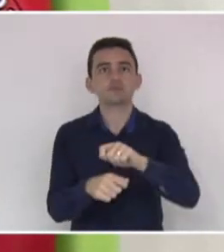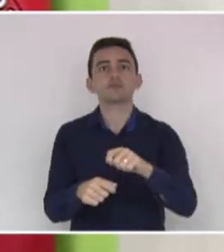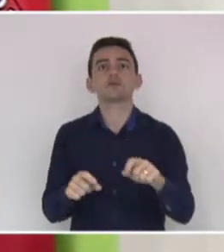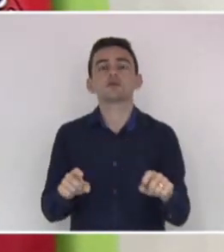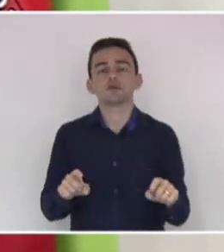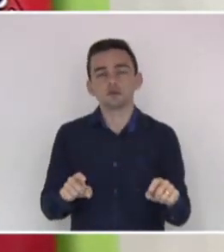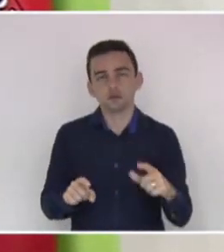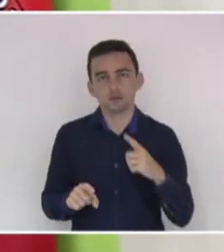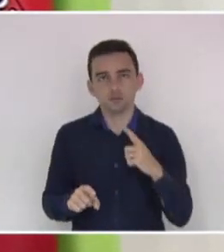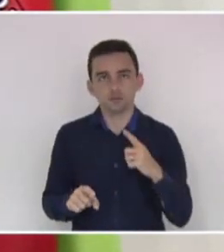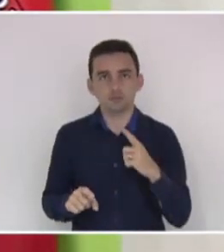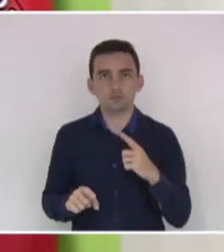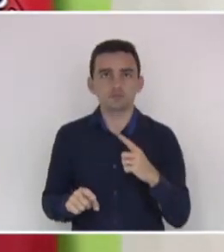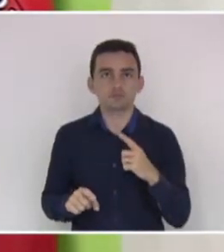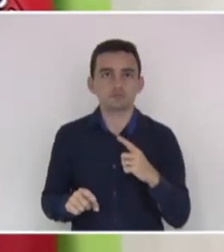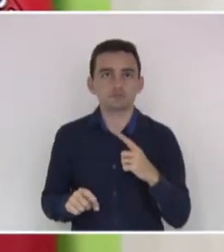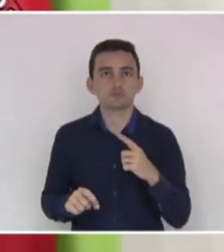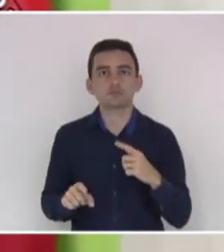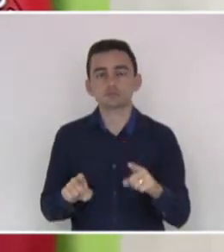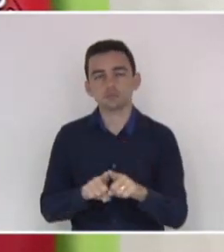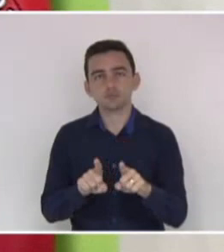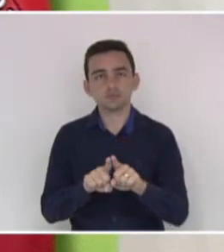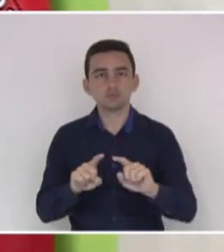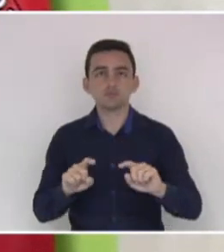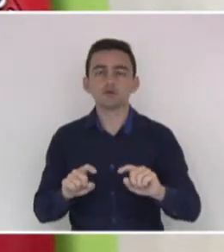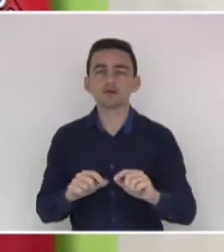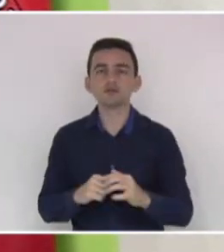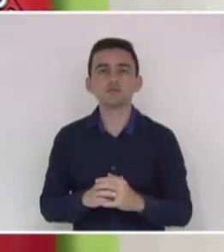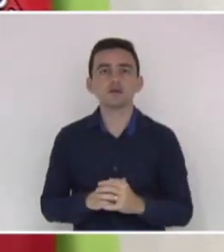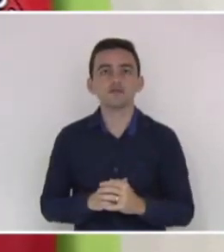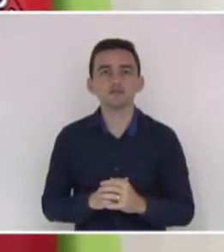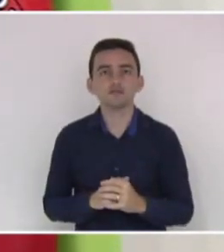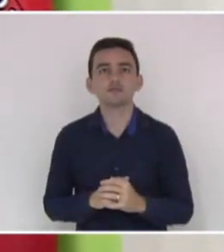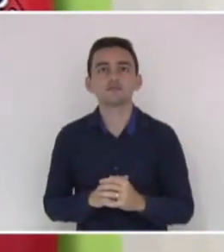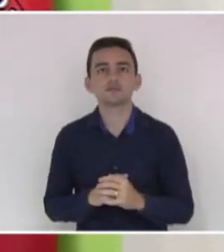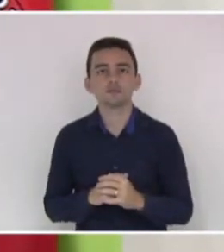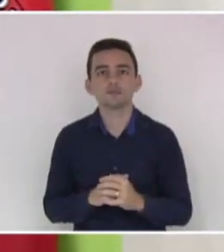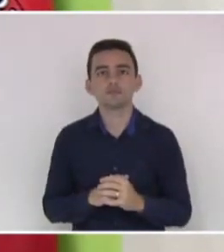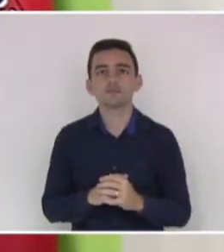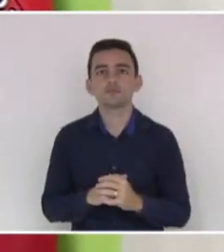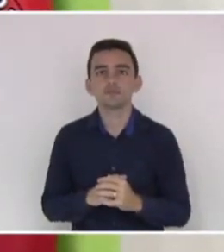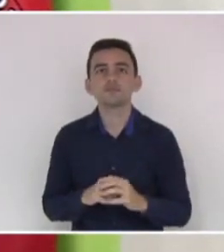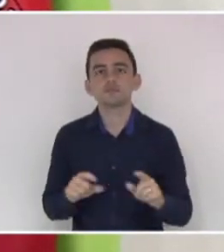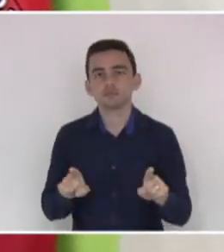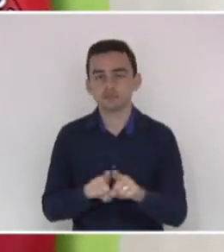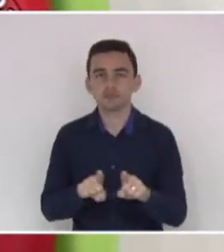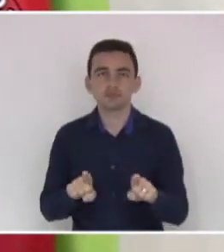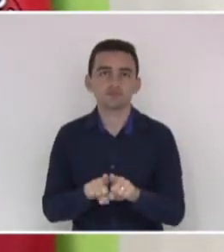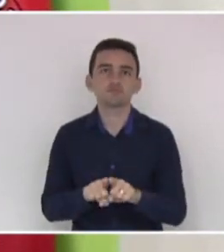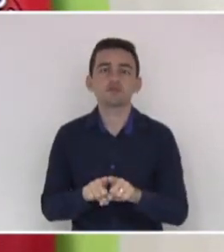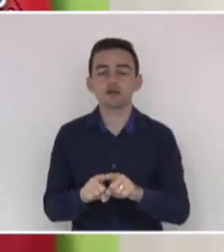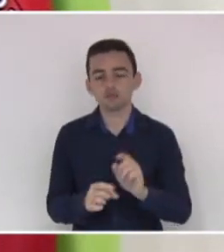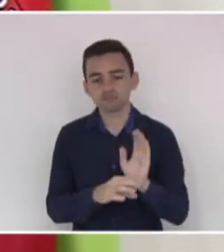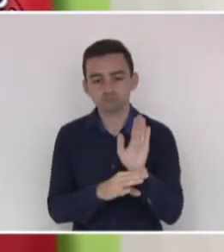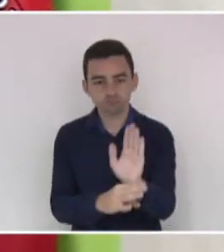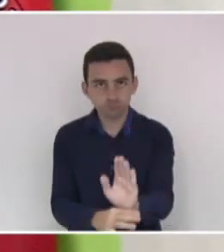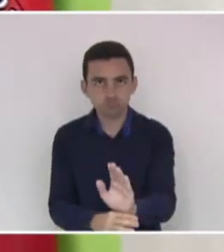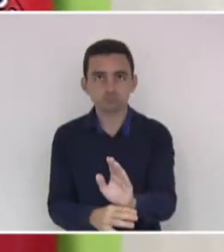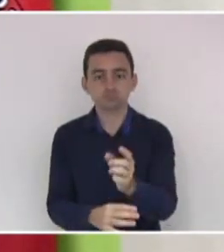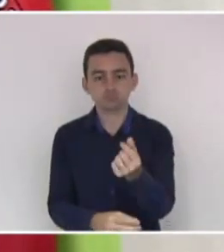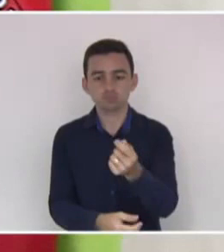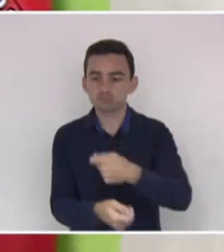tem, no superávit que o Brasil tem na balança comercial, e muito se deve